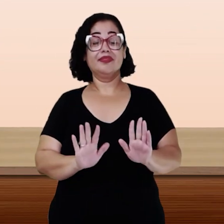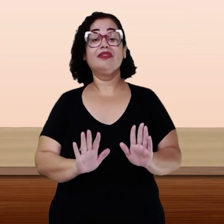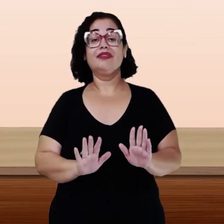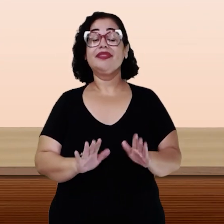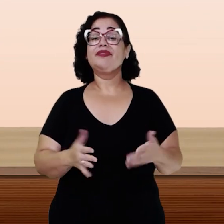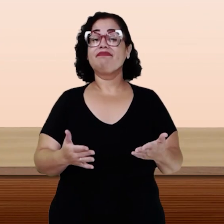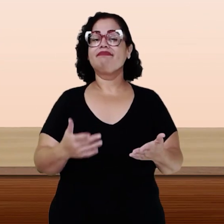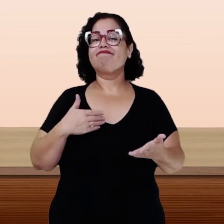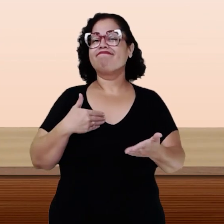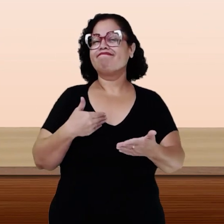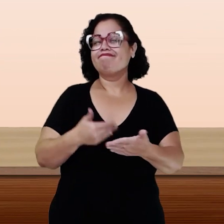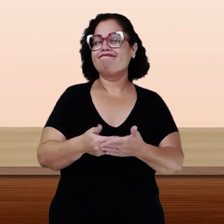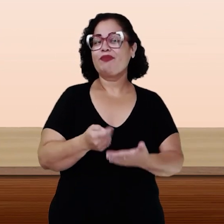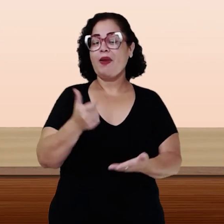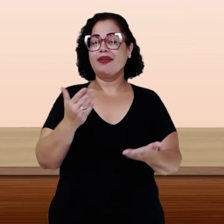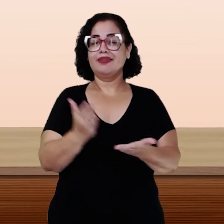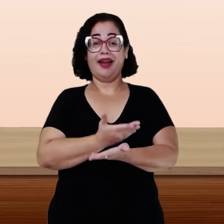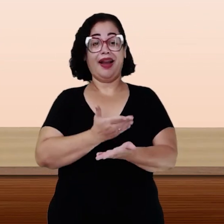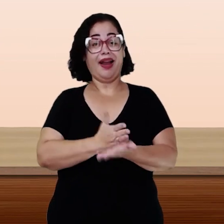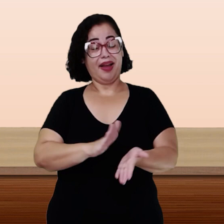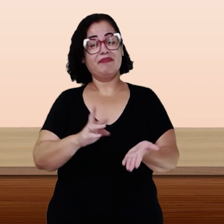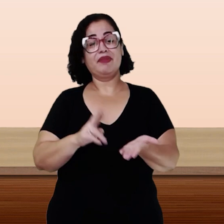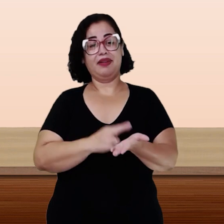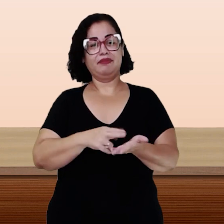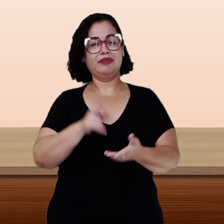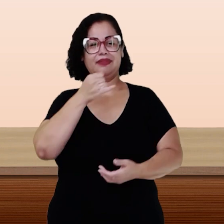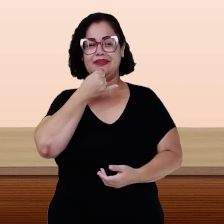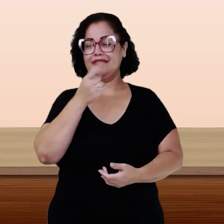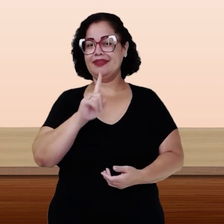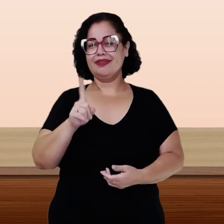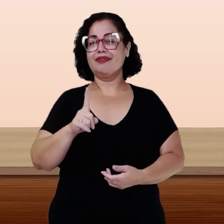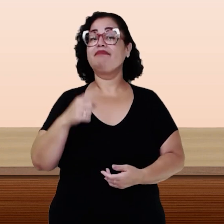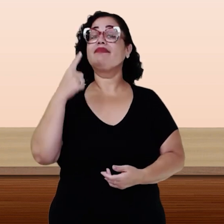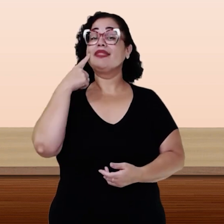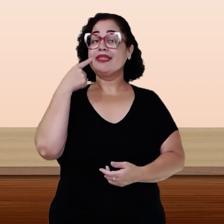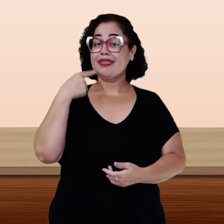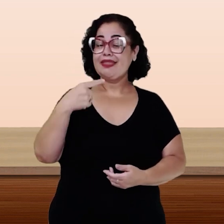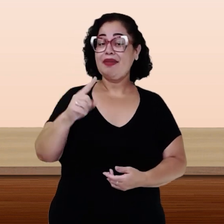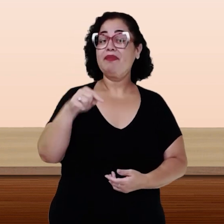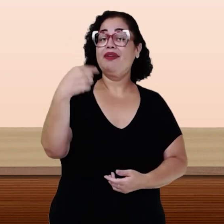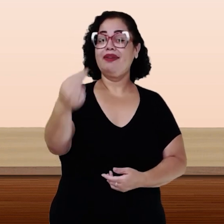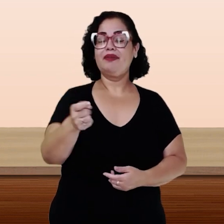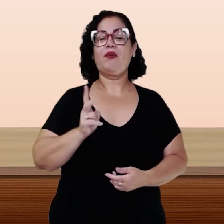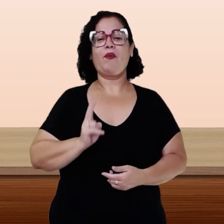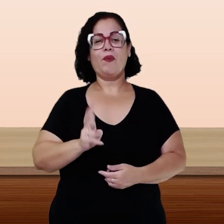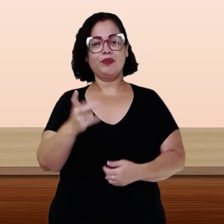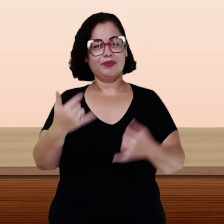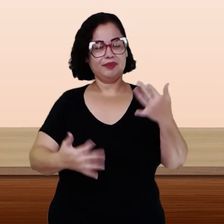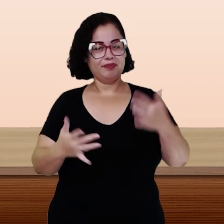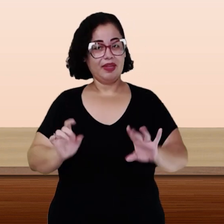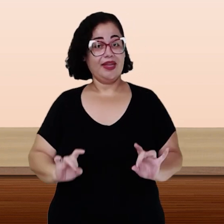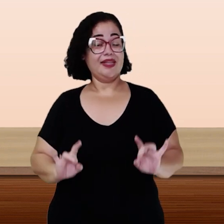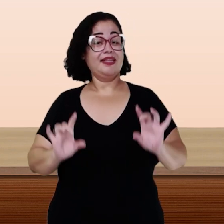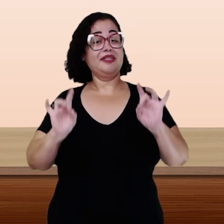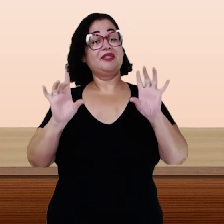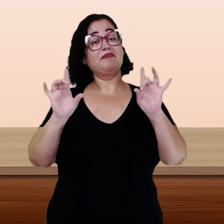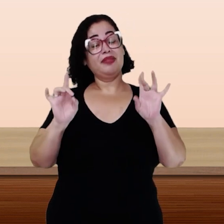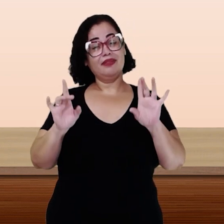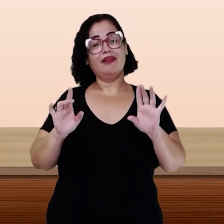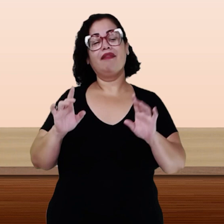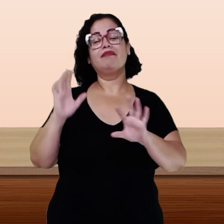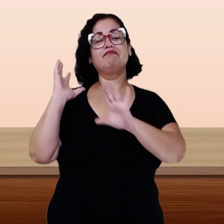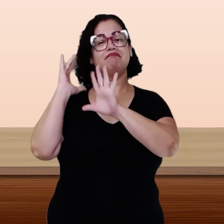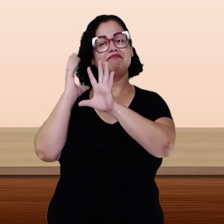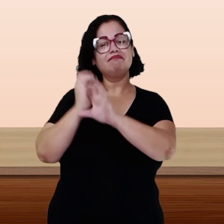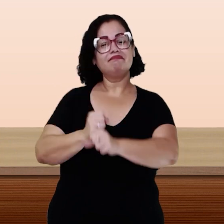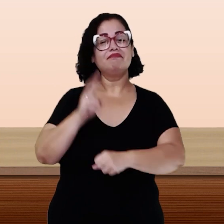Pessoal, estamos chegando ao fim do Revista, mas não fiquem tristes. Porque na semana que vem continuaremos com o nosso especial com a